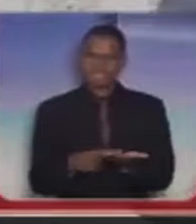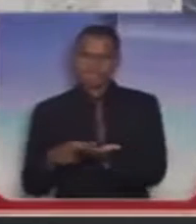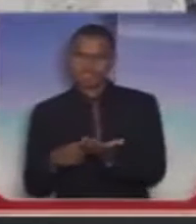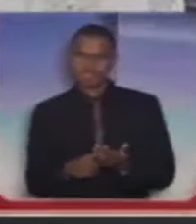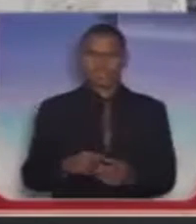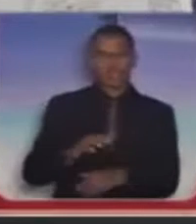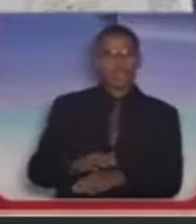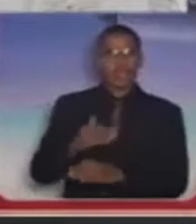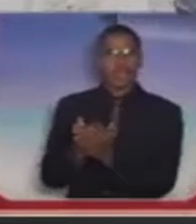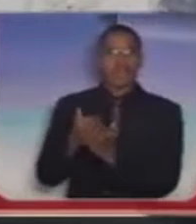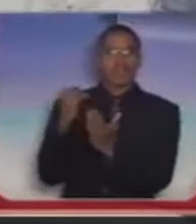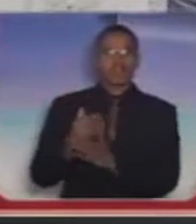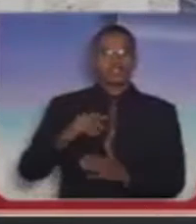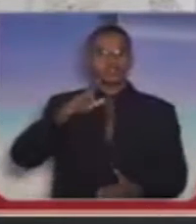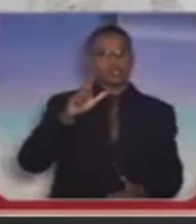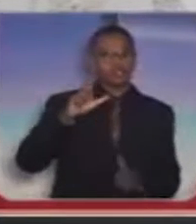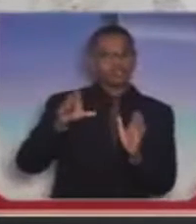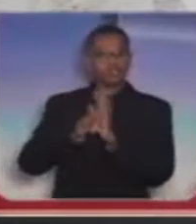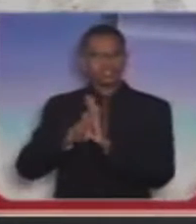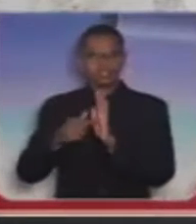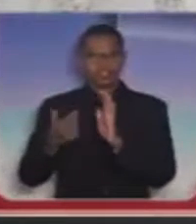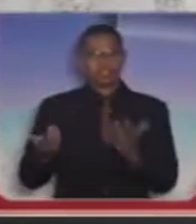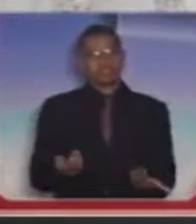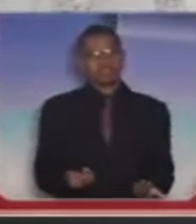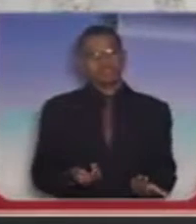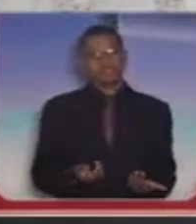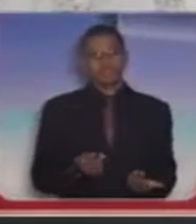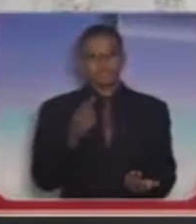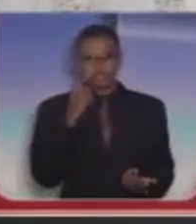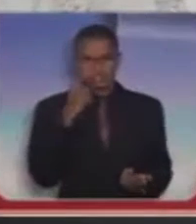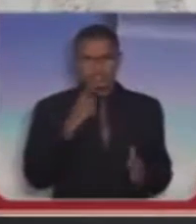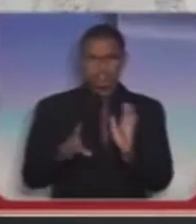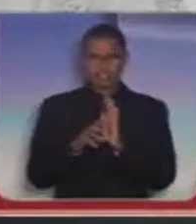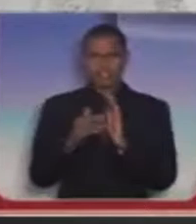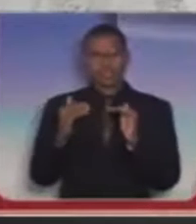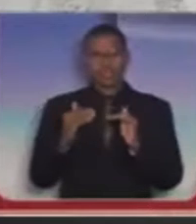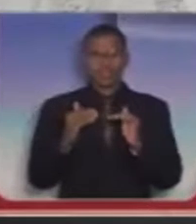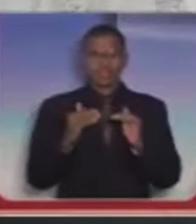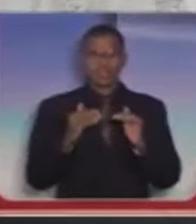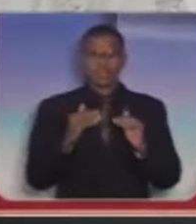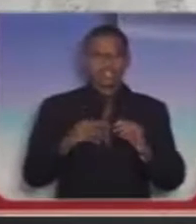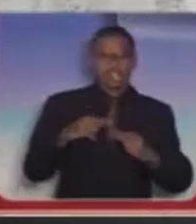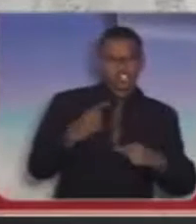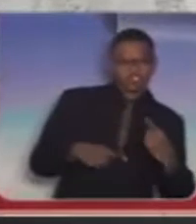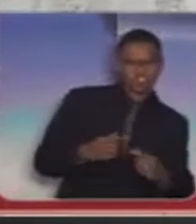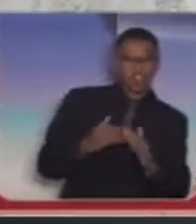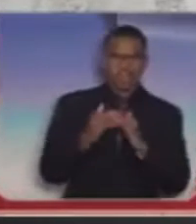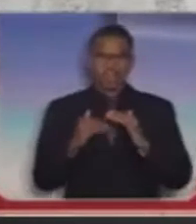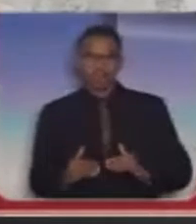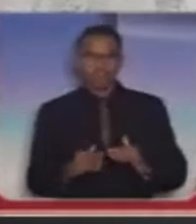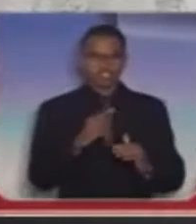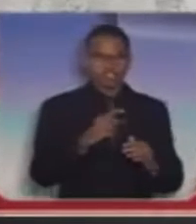em que o desemprego atinge 14 milhões de compatriotas colocar o legislado abaixo do negociado cidadão